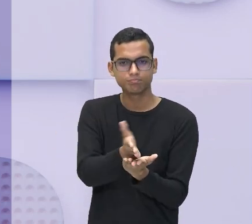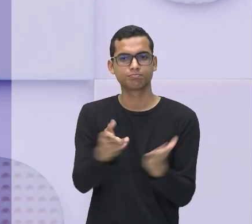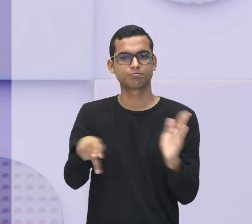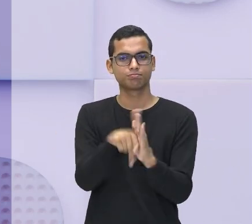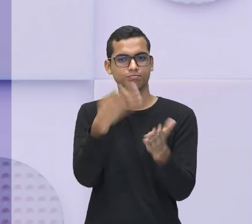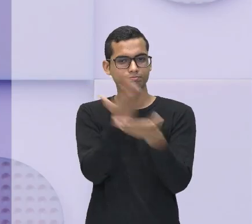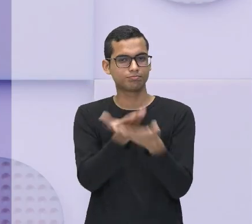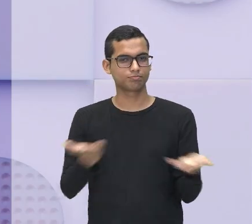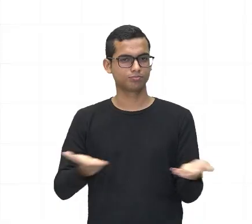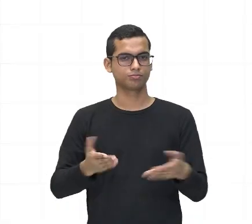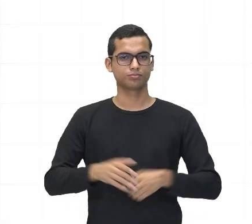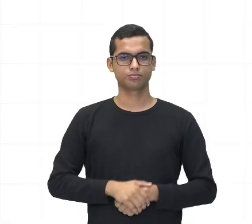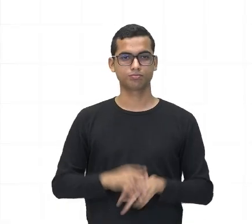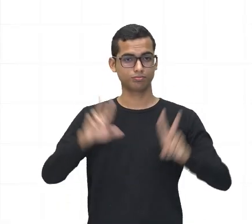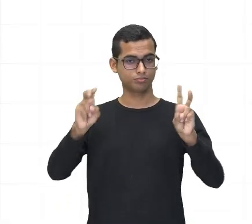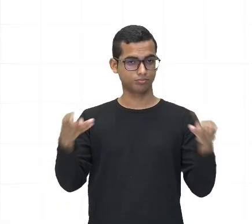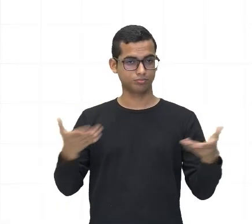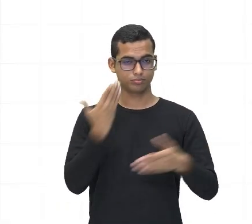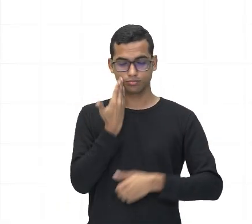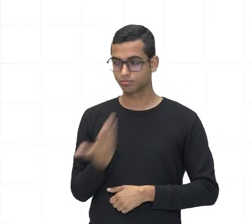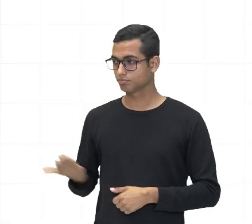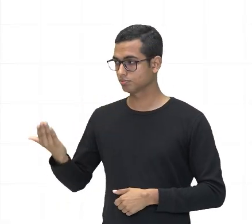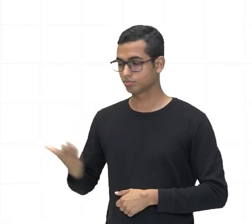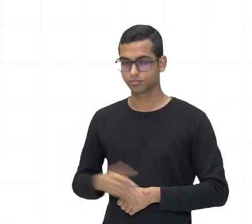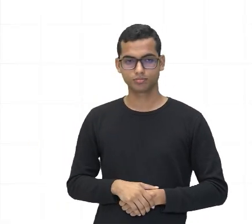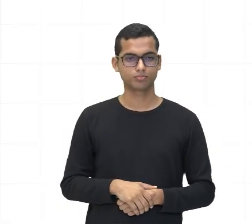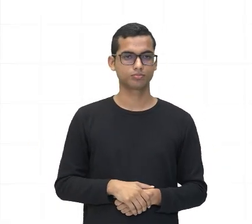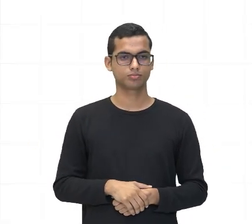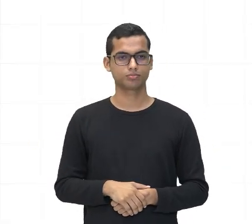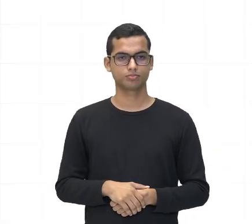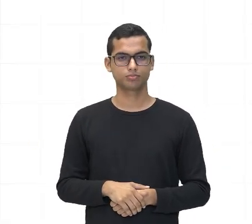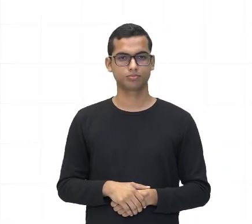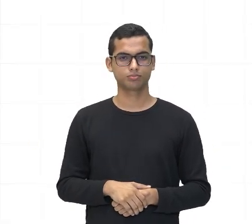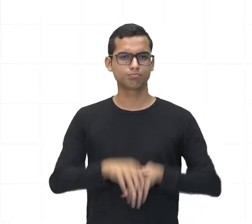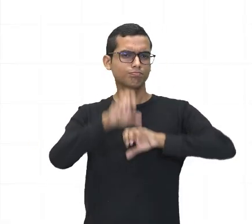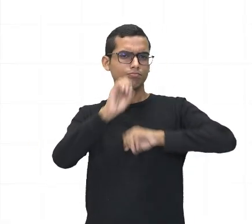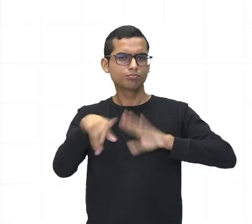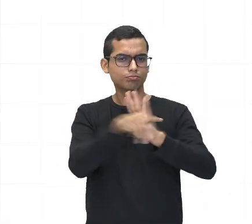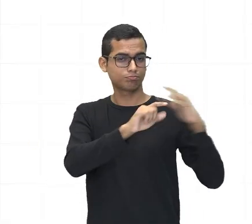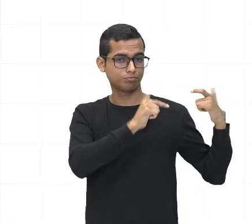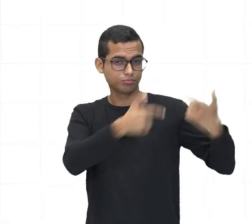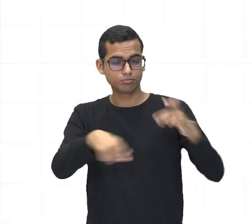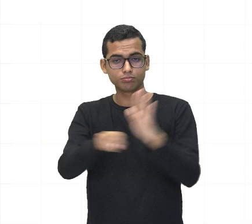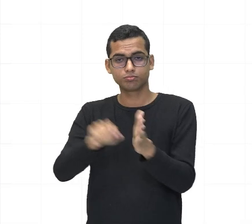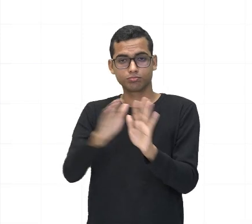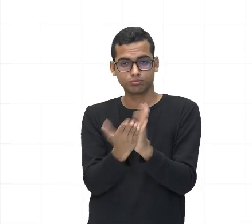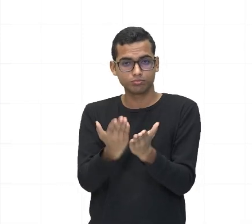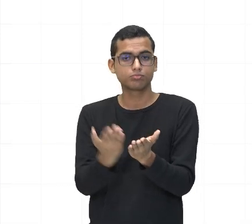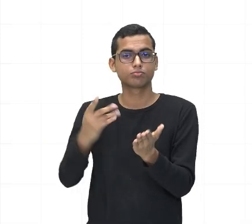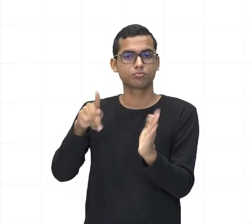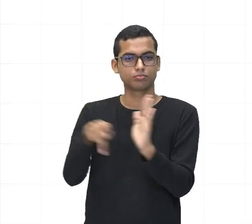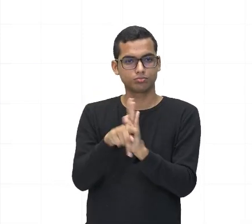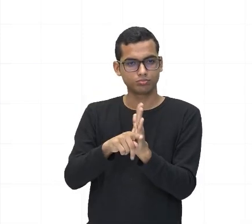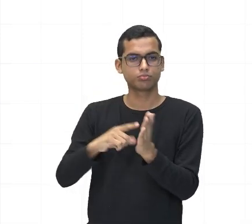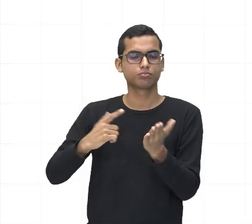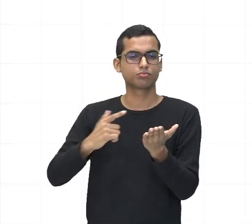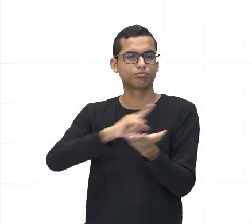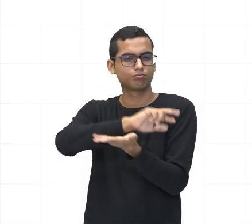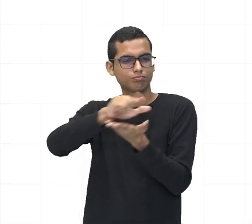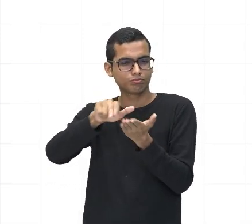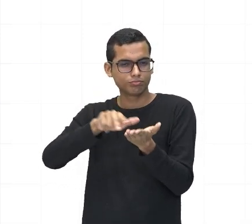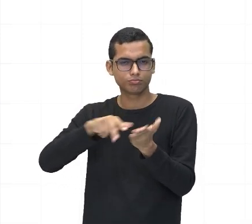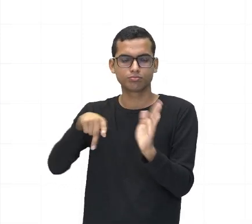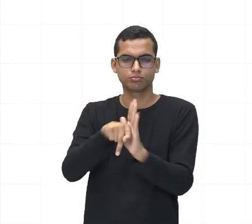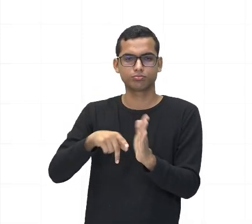nosso objetivo de conhecimento são os ensinamentos da tradição escrita nas diferentes